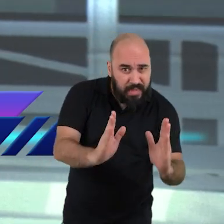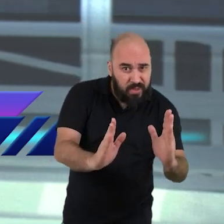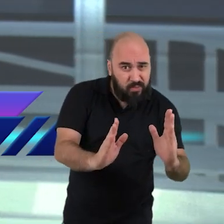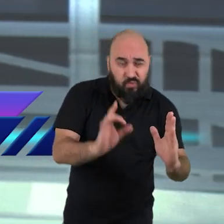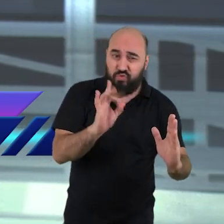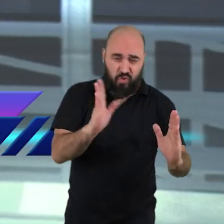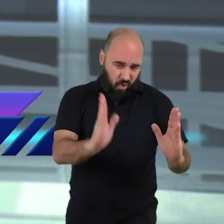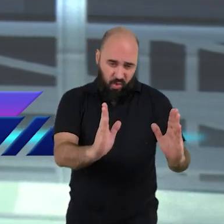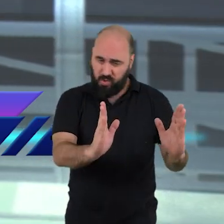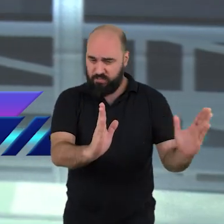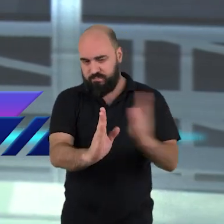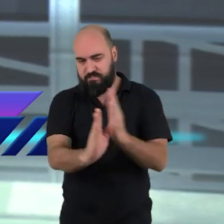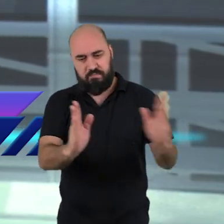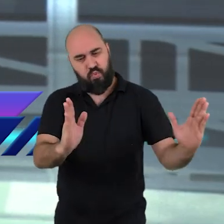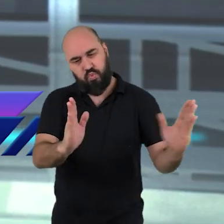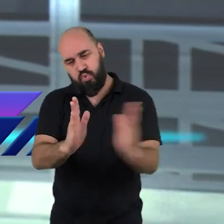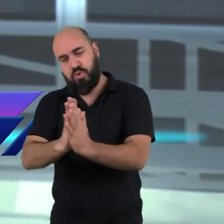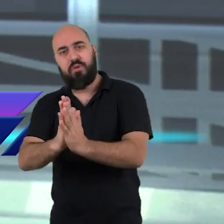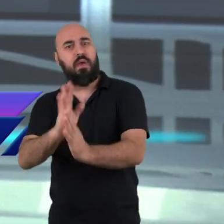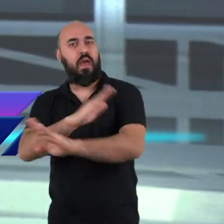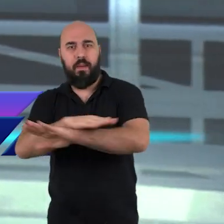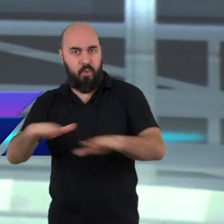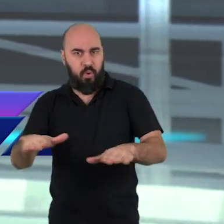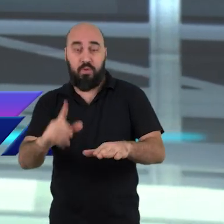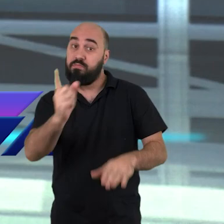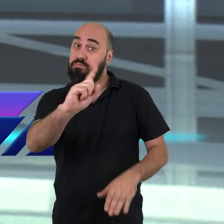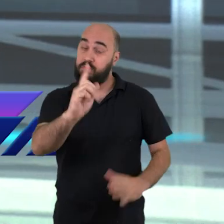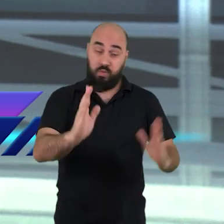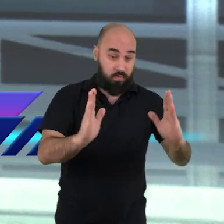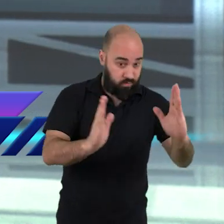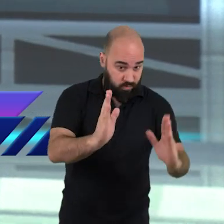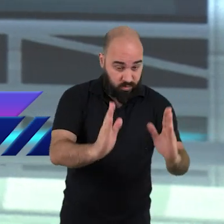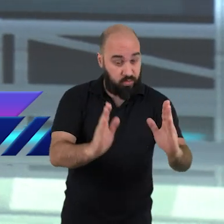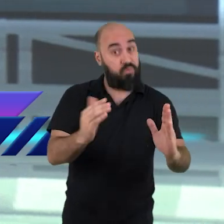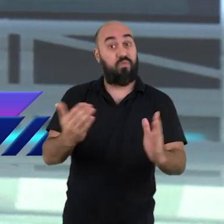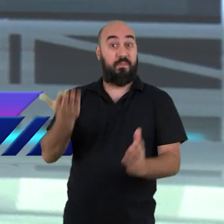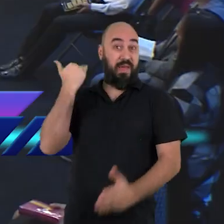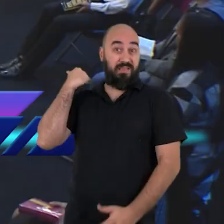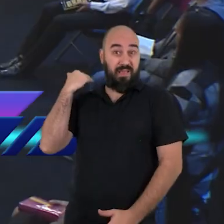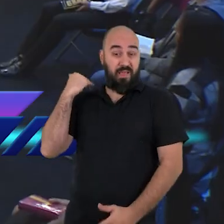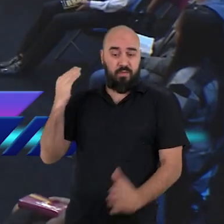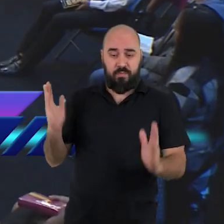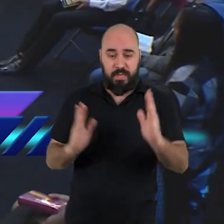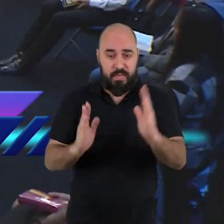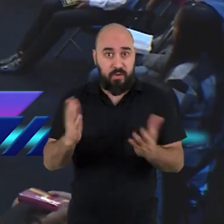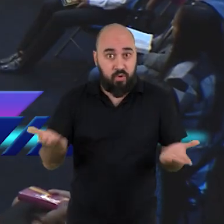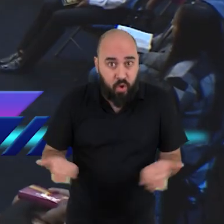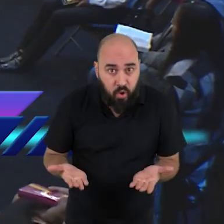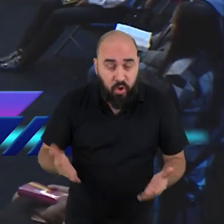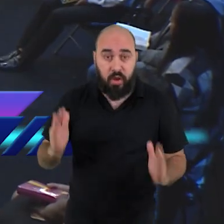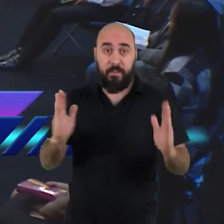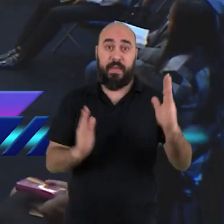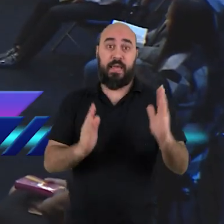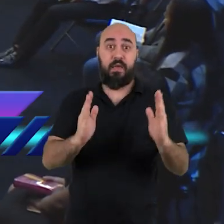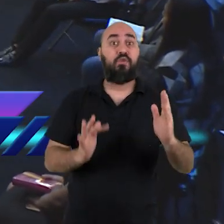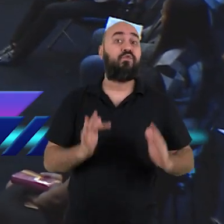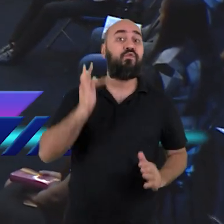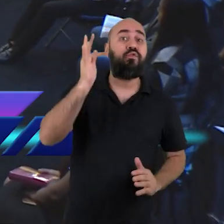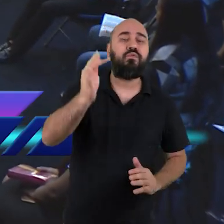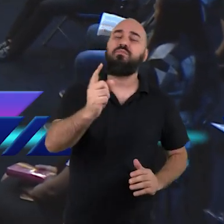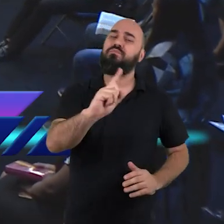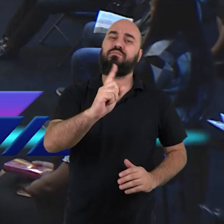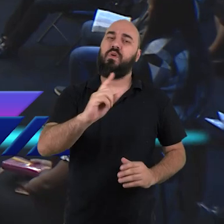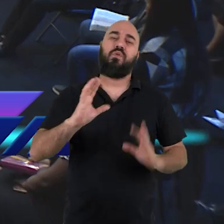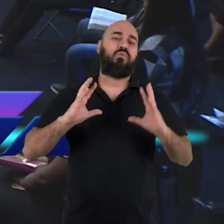restritas a um povo, não estão restritas apenas ao passado. As